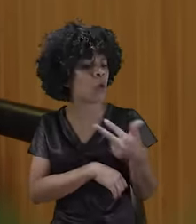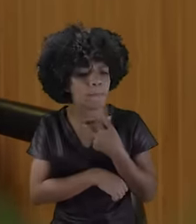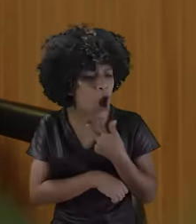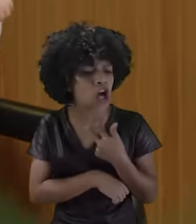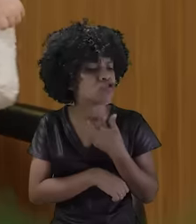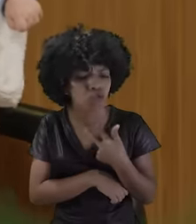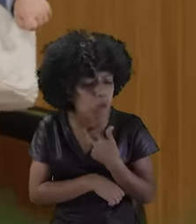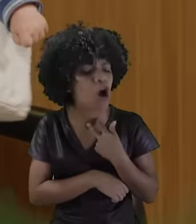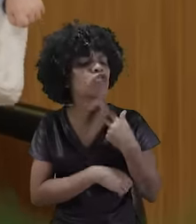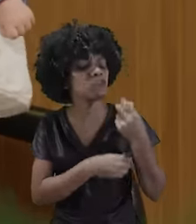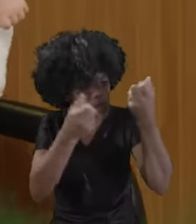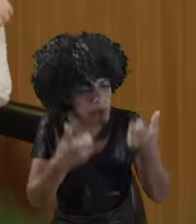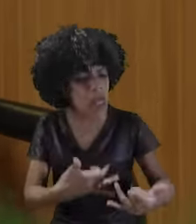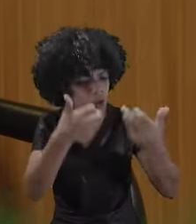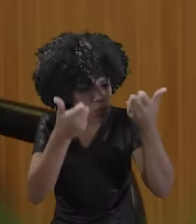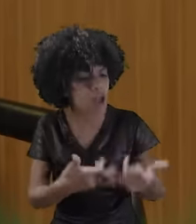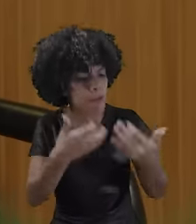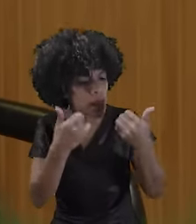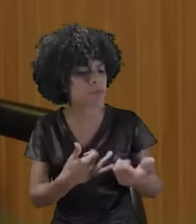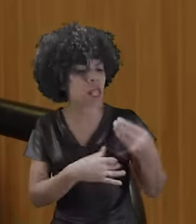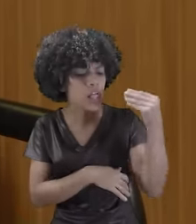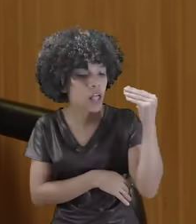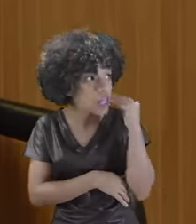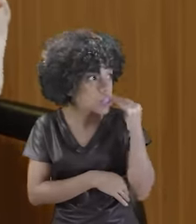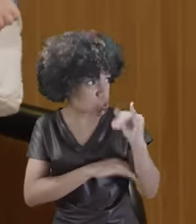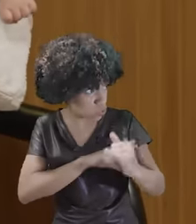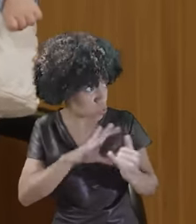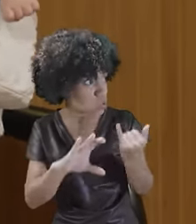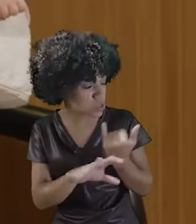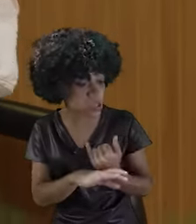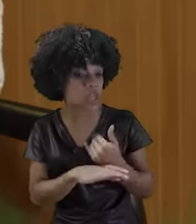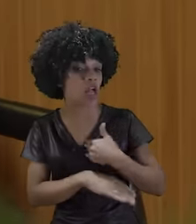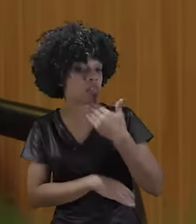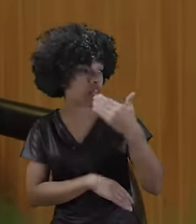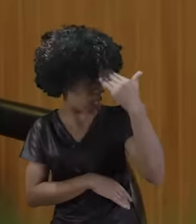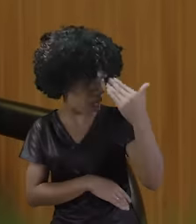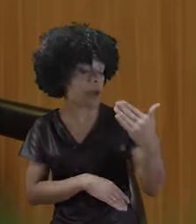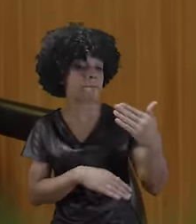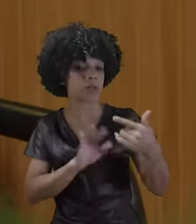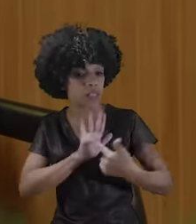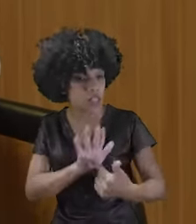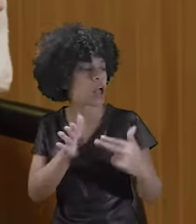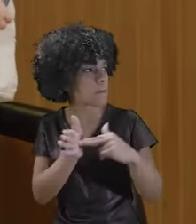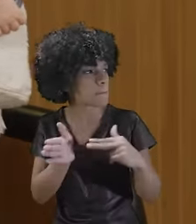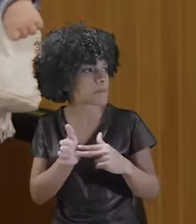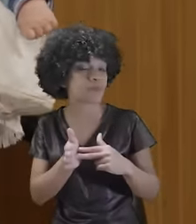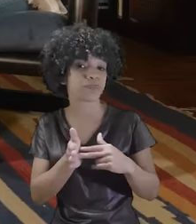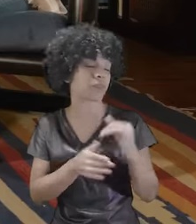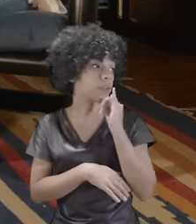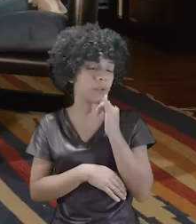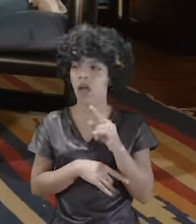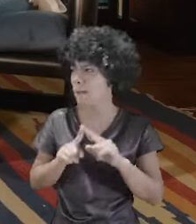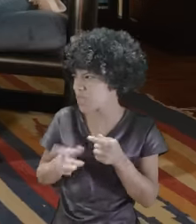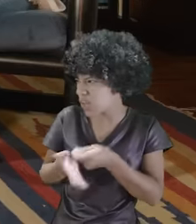fico conversando com ele e Tento colocar no YouTube coisas da árabe do religião da Síria mostra tipo meu